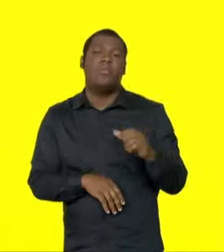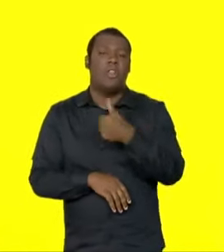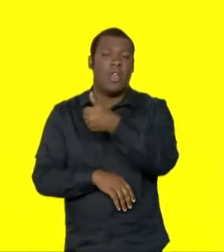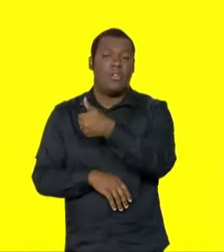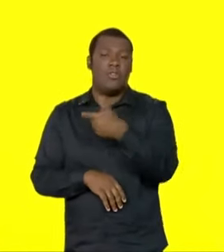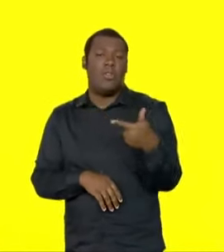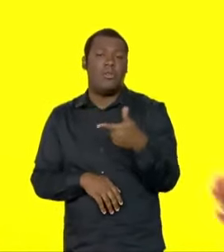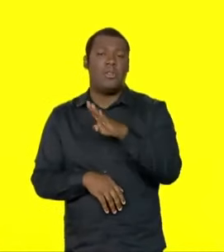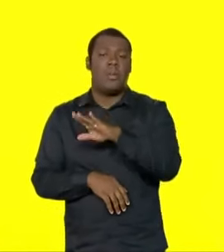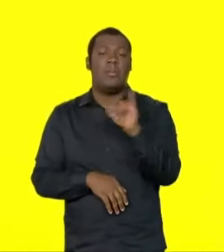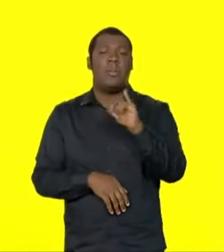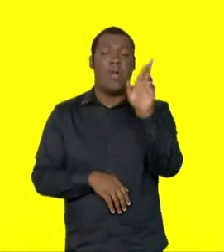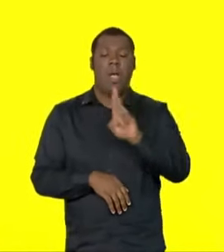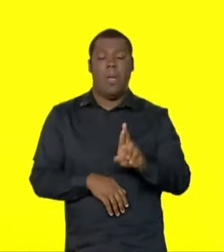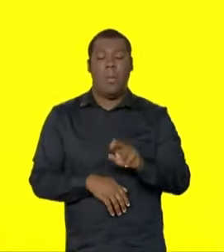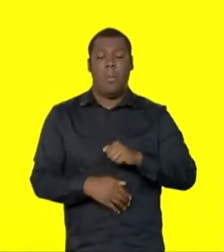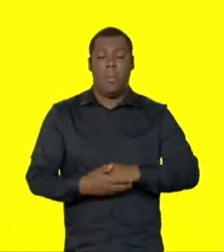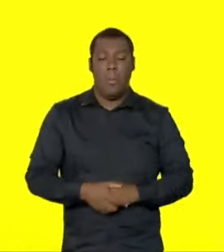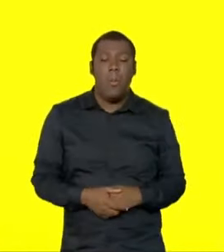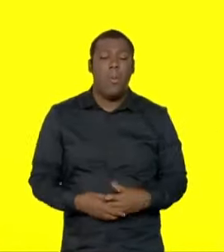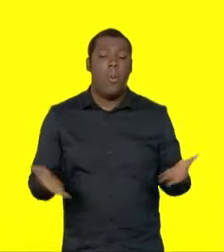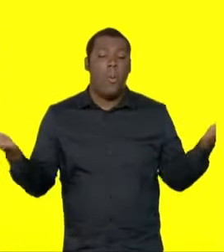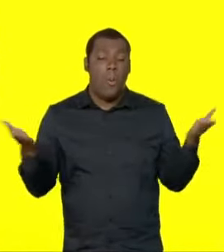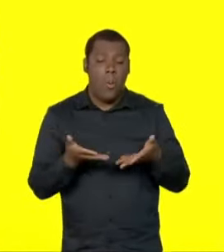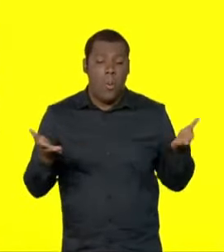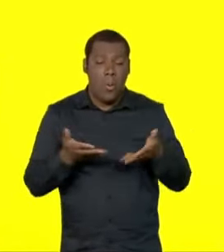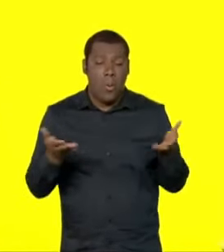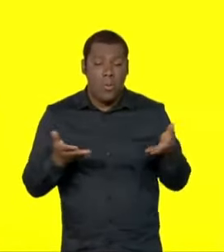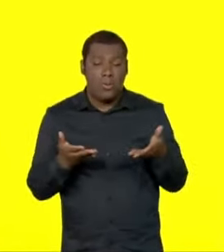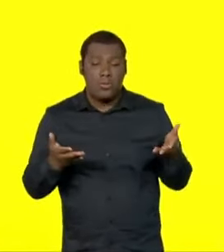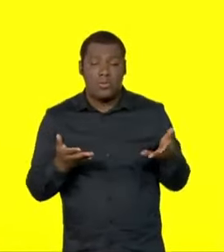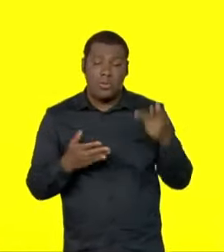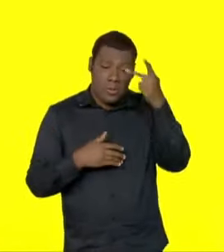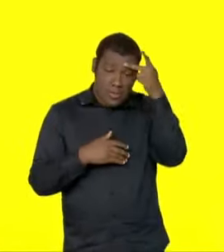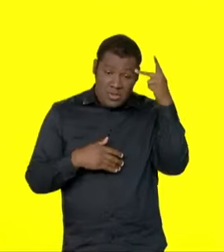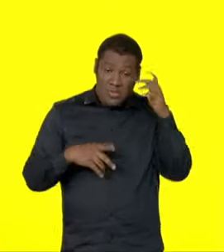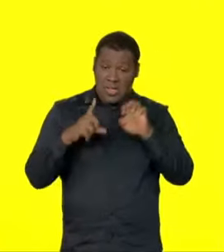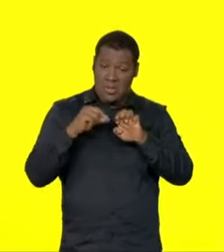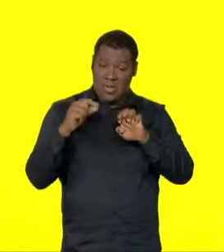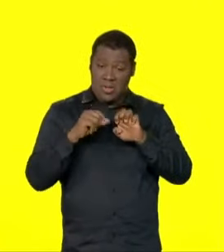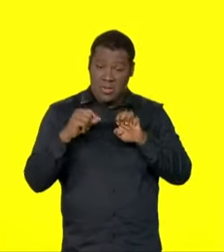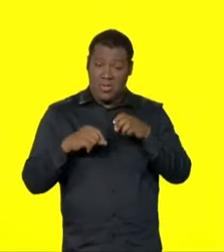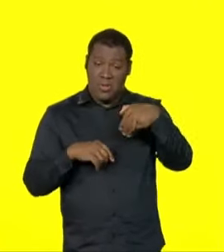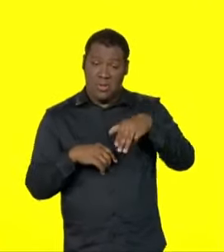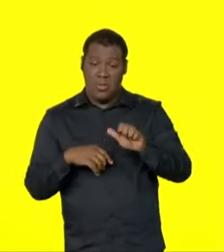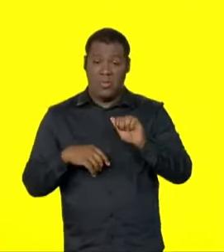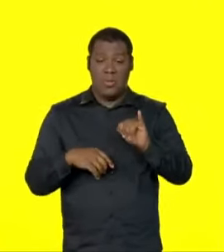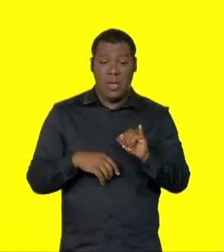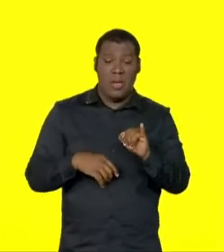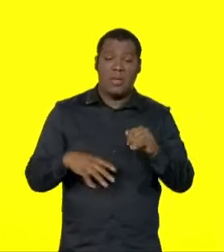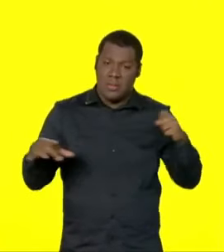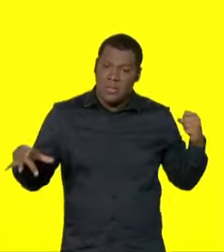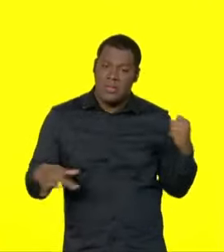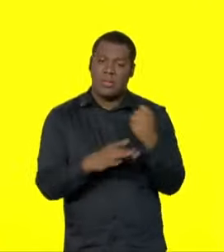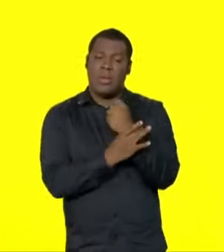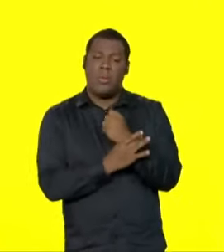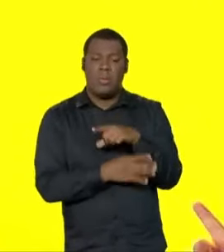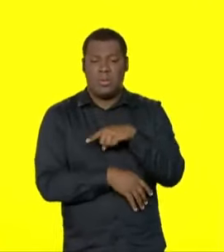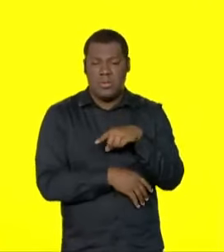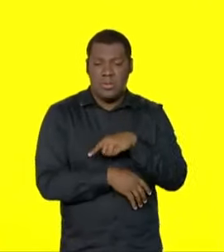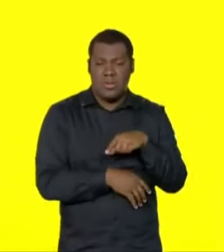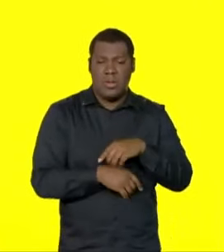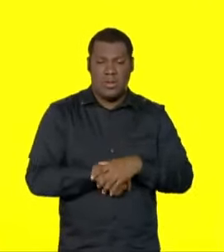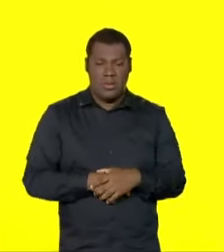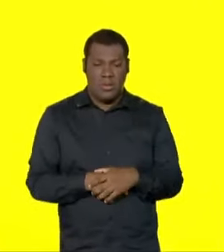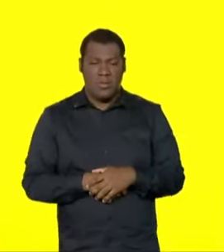que abre porta para os pequenos. Hoje, o pequeno chega no banco e pergunta: tem garantia? Não. Tem um bem ou